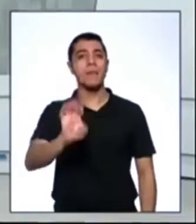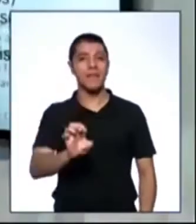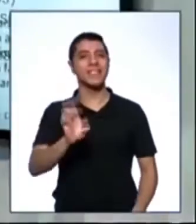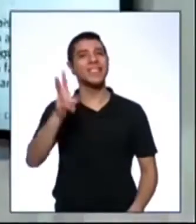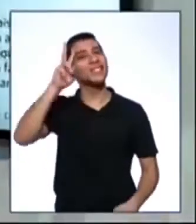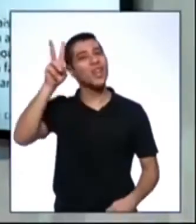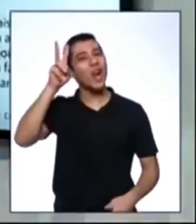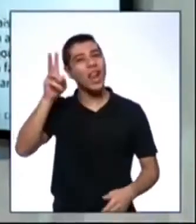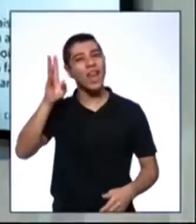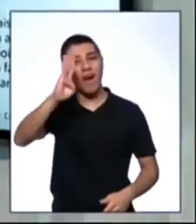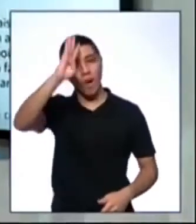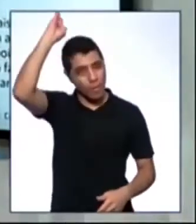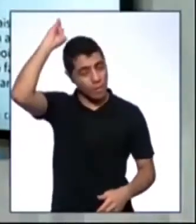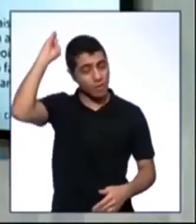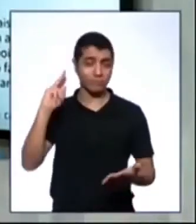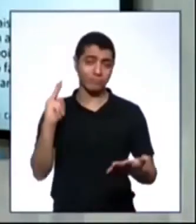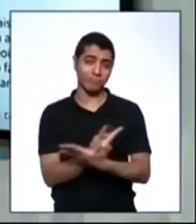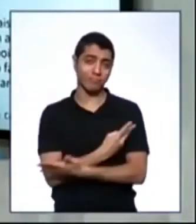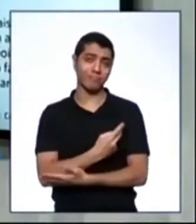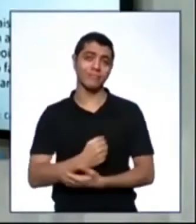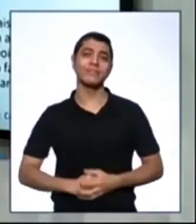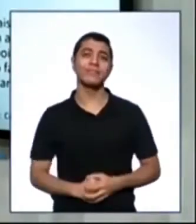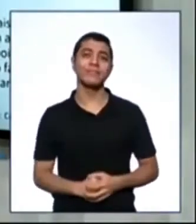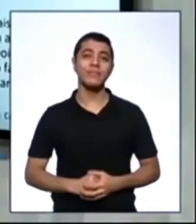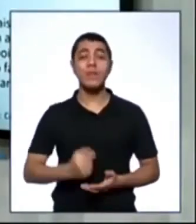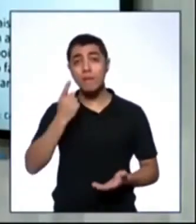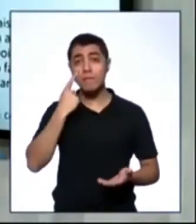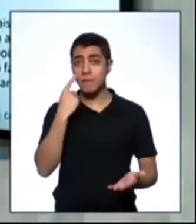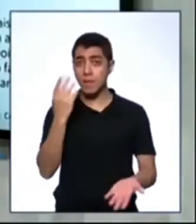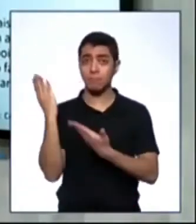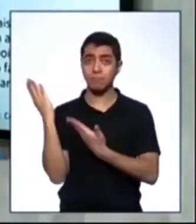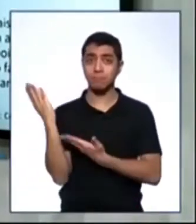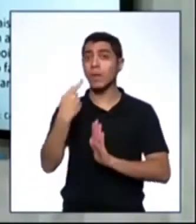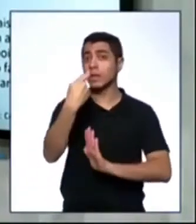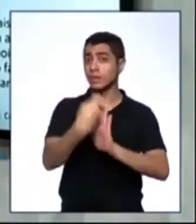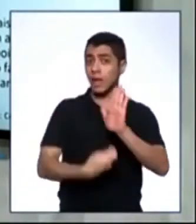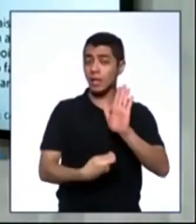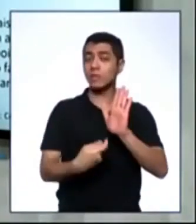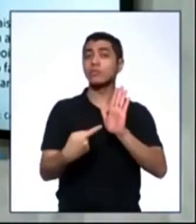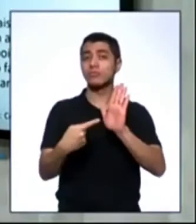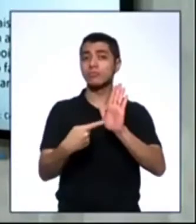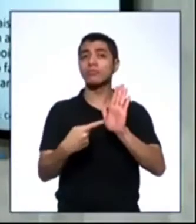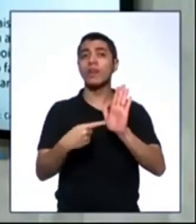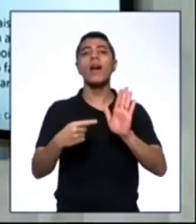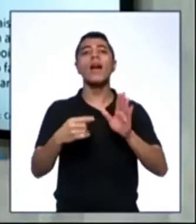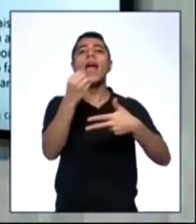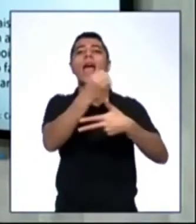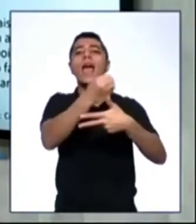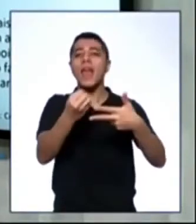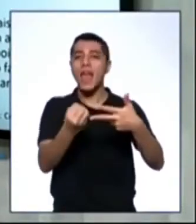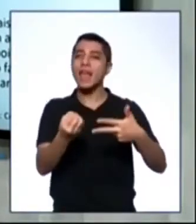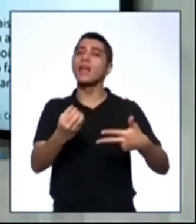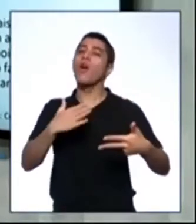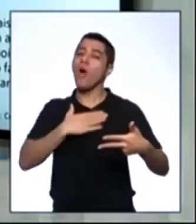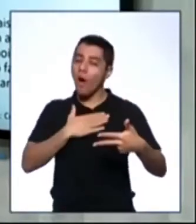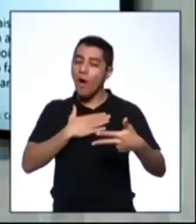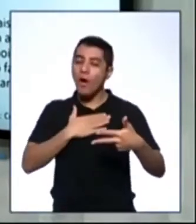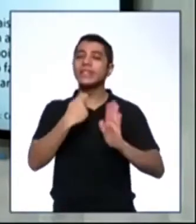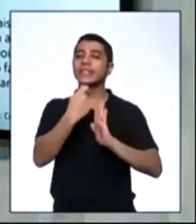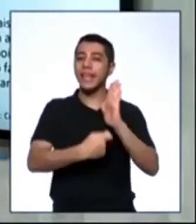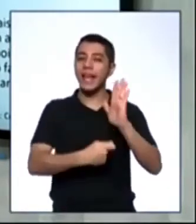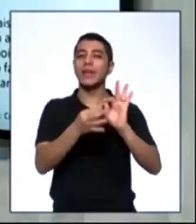ler uma questão comigo então, chega aí. Gente, olha esse texto grande, viu? Enem tem essa paixãozinha no texto grande, mano. Vai